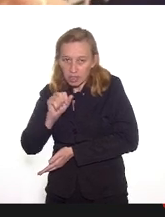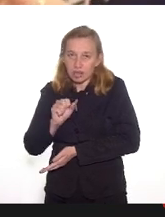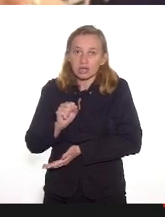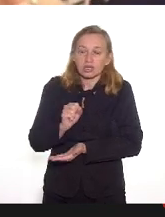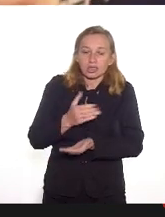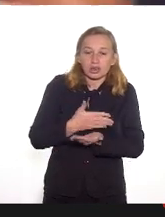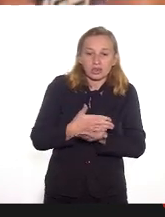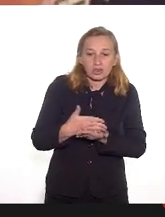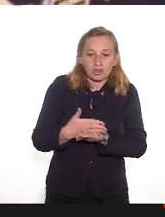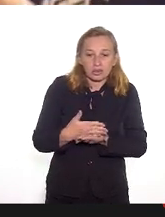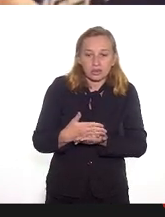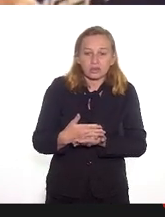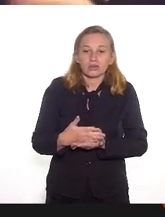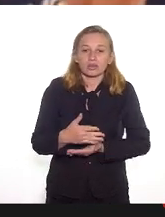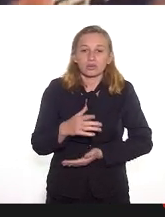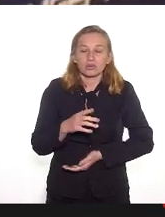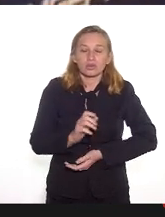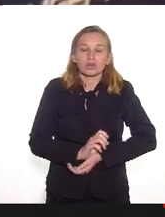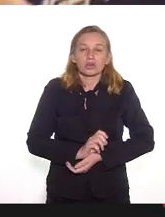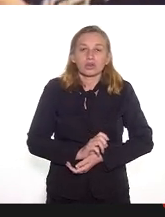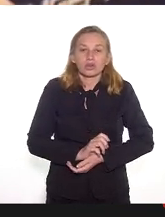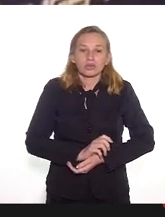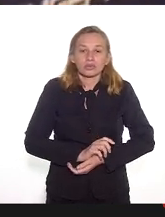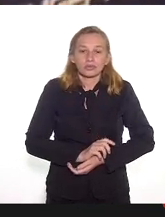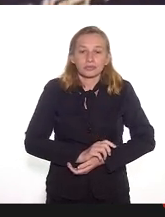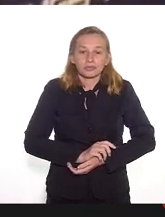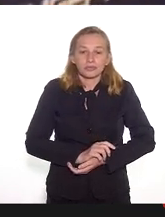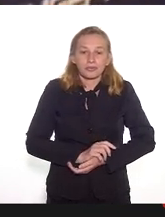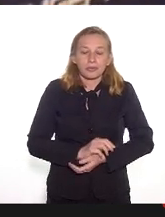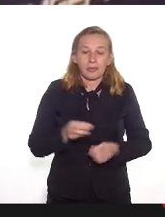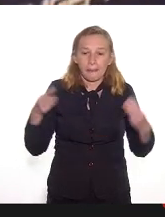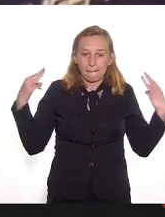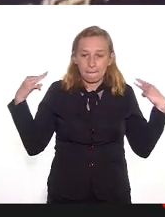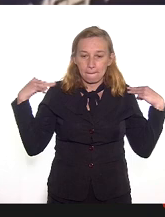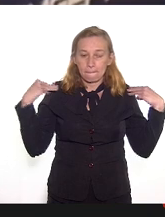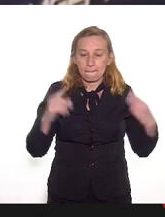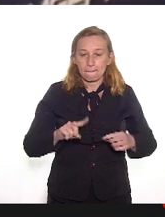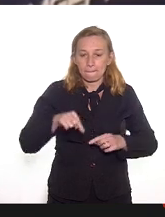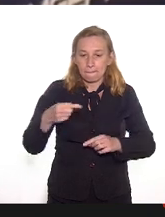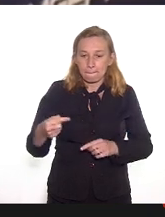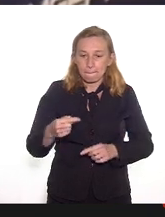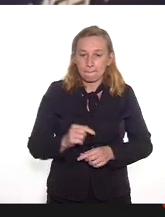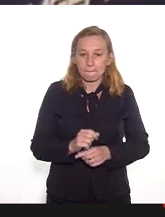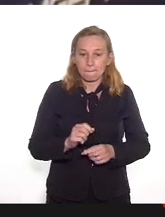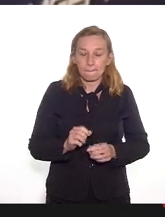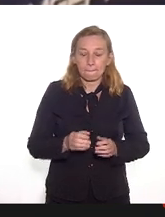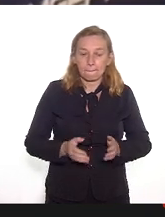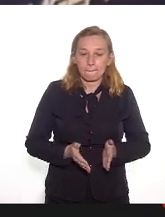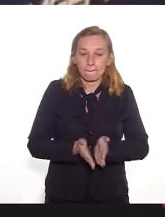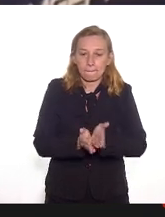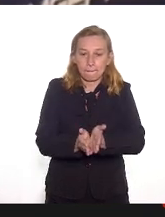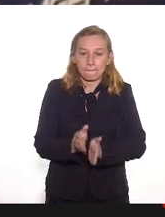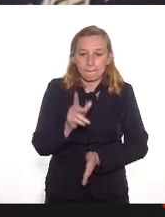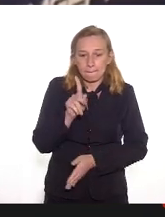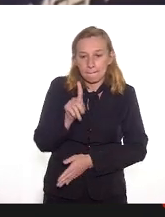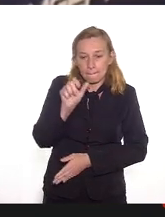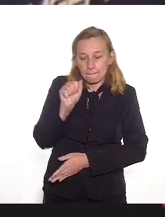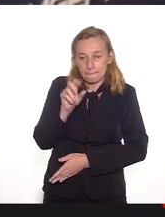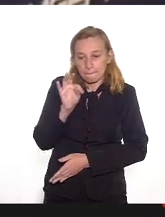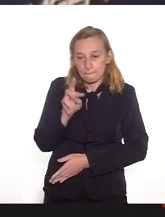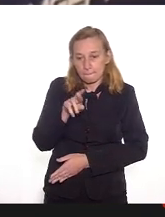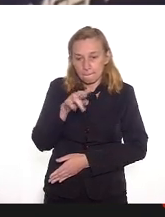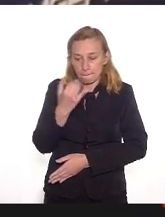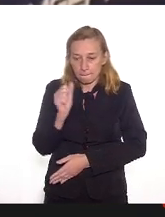que estavam no EISA, né, e foram passados para a Marinha, e o próximo passo é esse navio-patrulha, que a Marinha precisa de muitos e